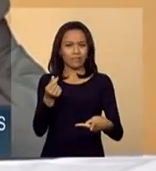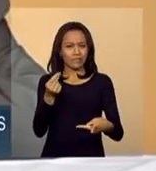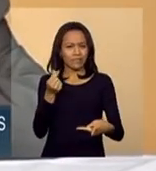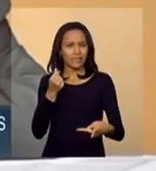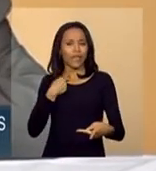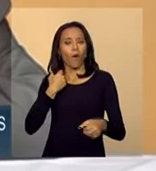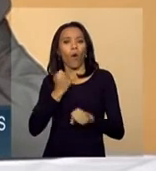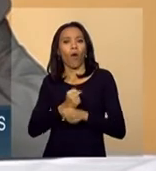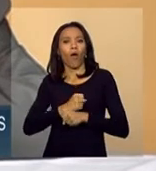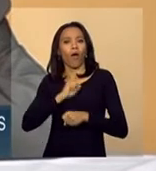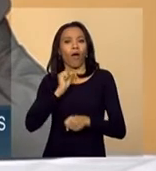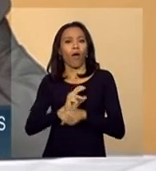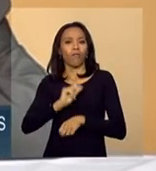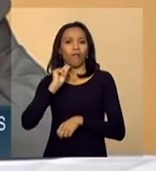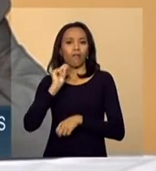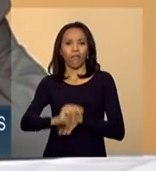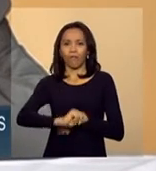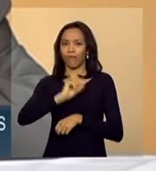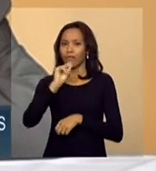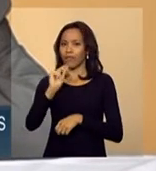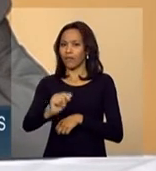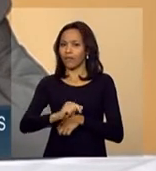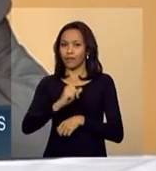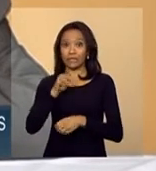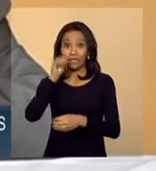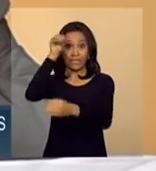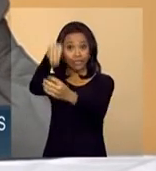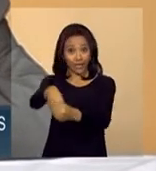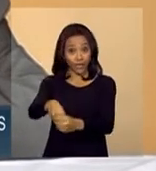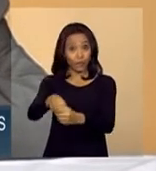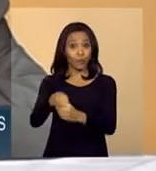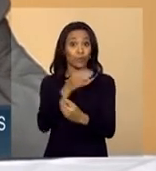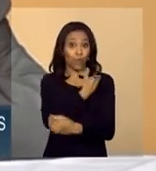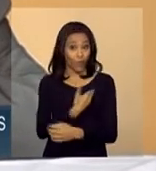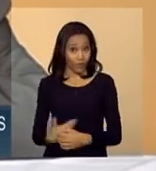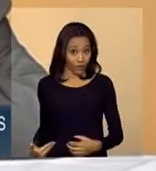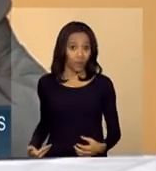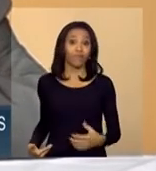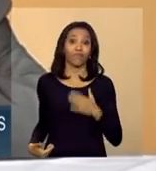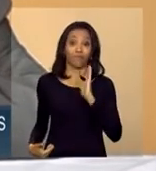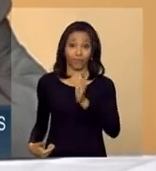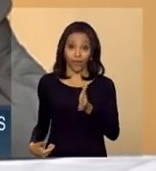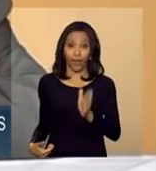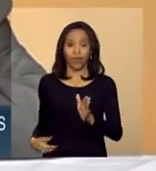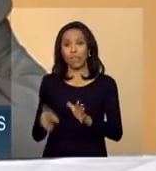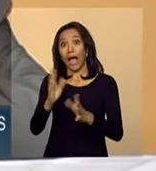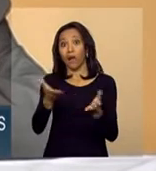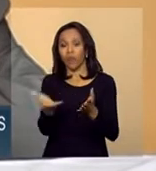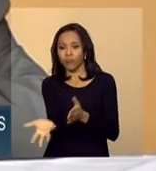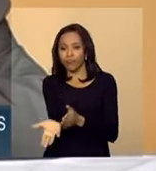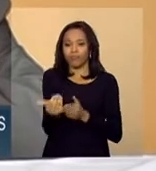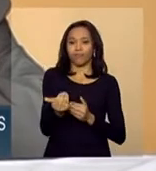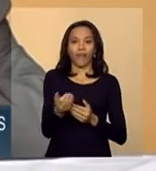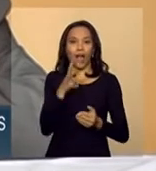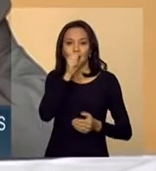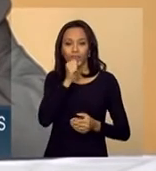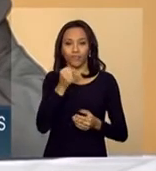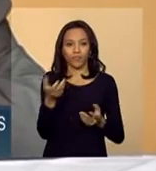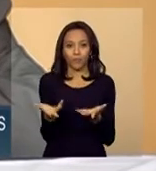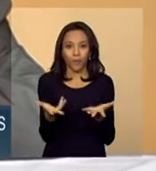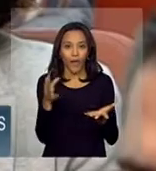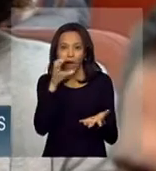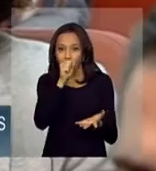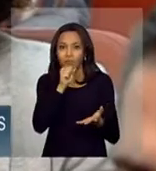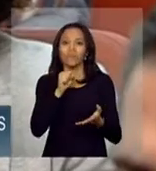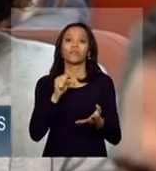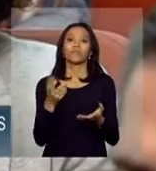fila, digamos assim, em determinados órgãos estaduais, principalmente, saíram da fila para um atendimento mais